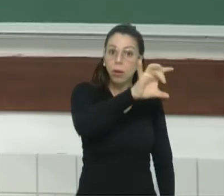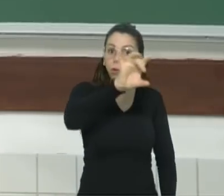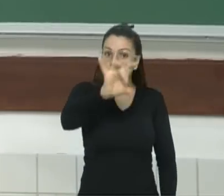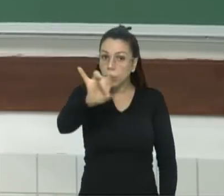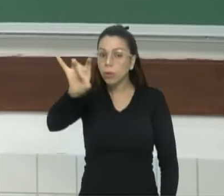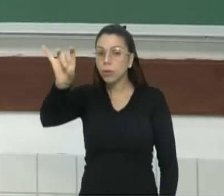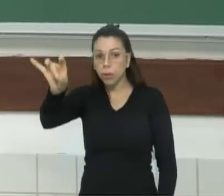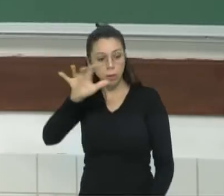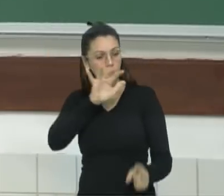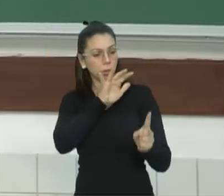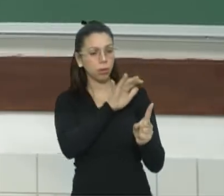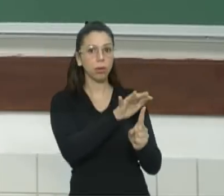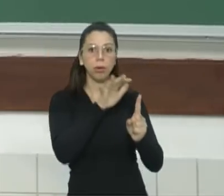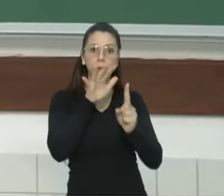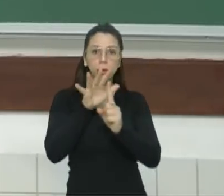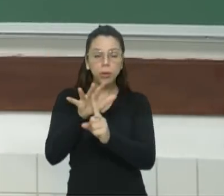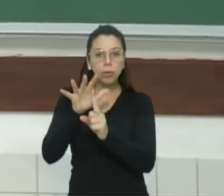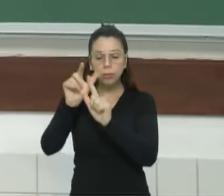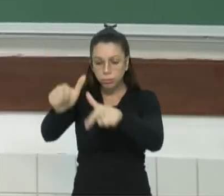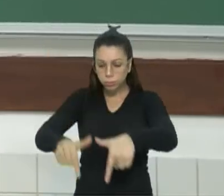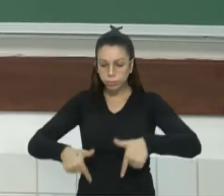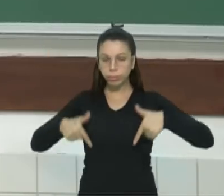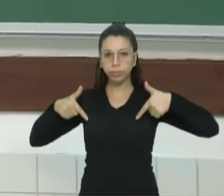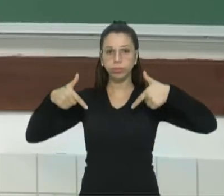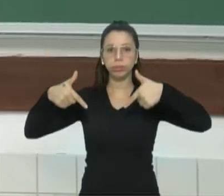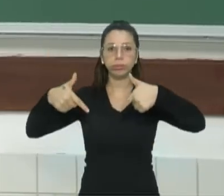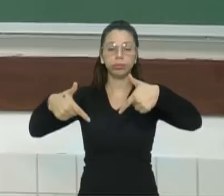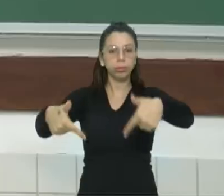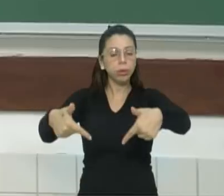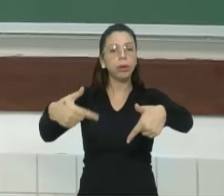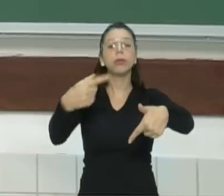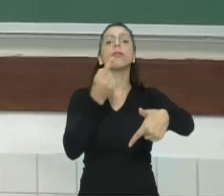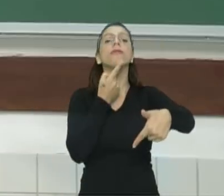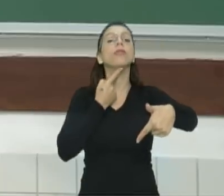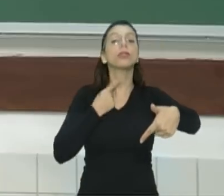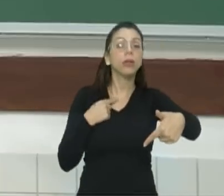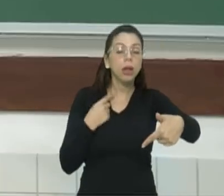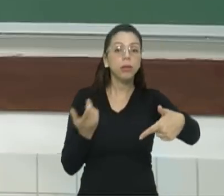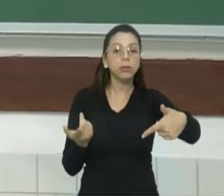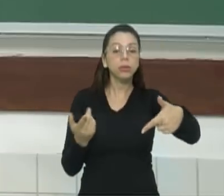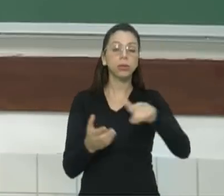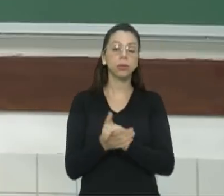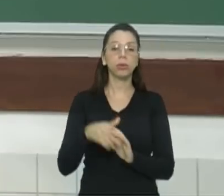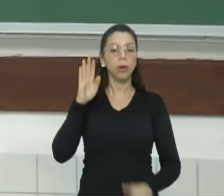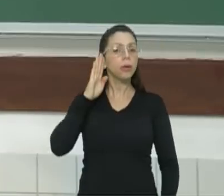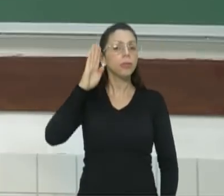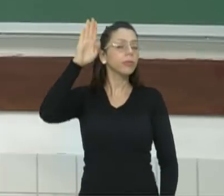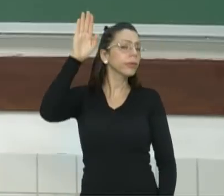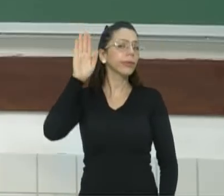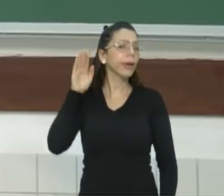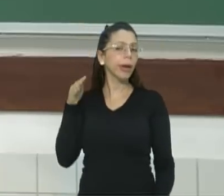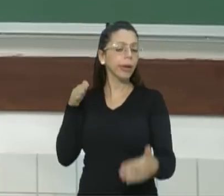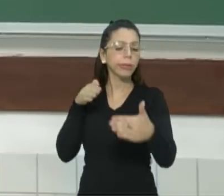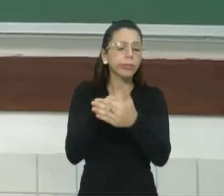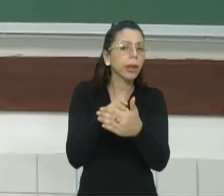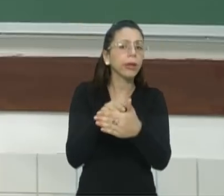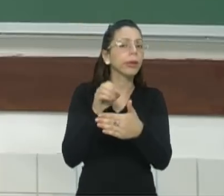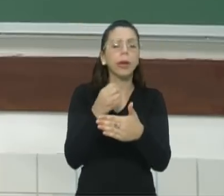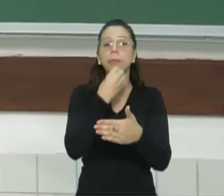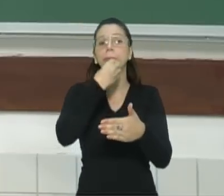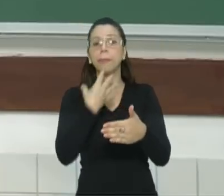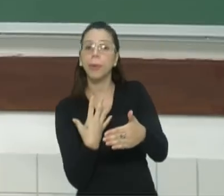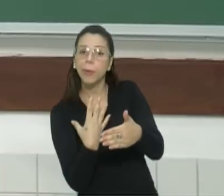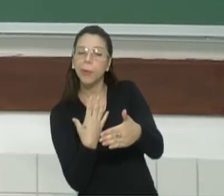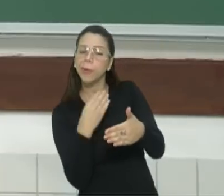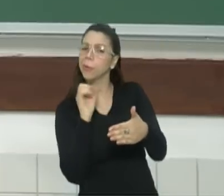exercer influência, realizar coisas que são da sua vontade. E principalmente, até que ponto isso é benéfico, até que ponto